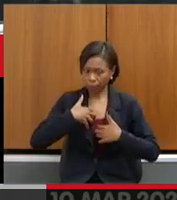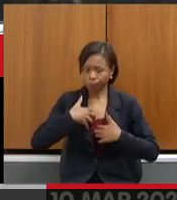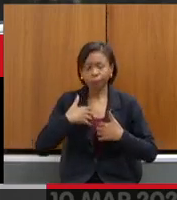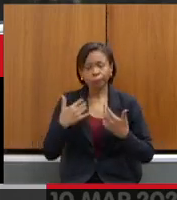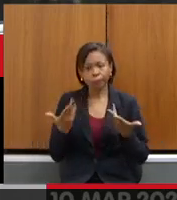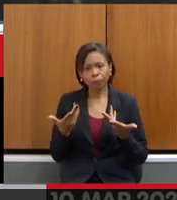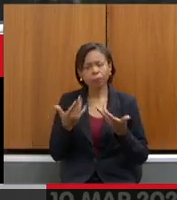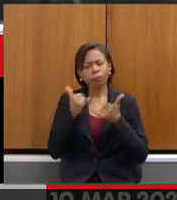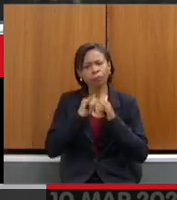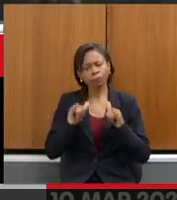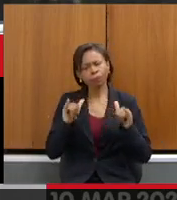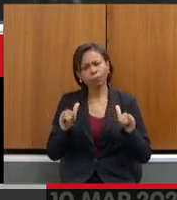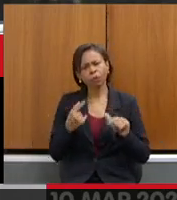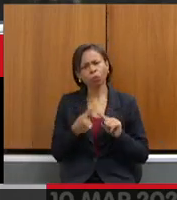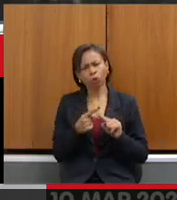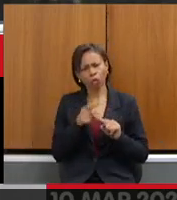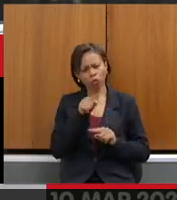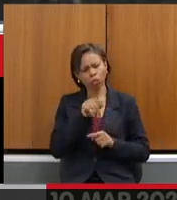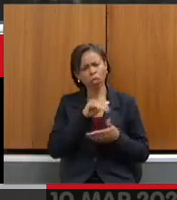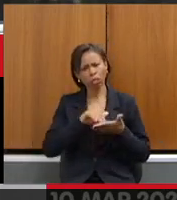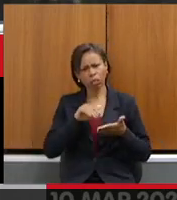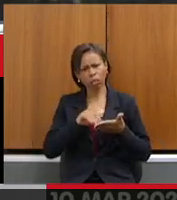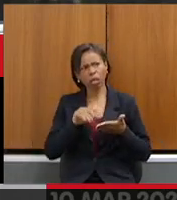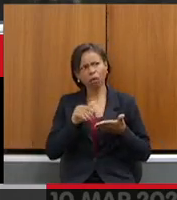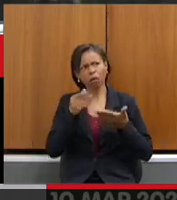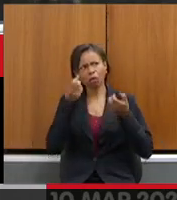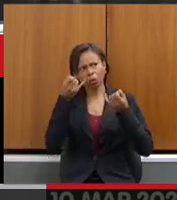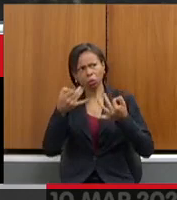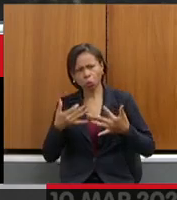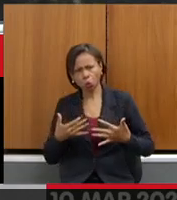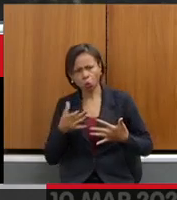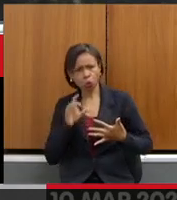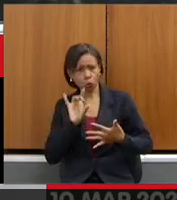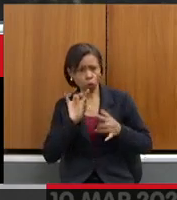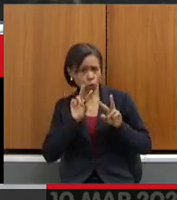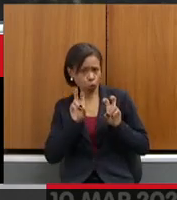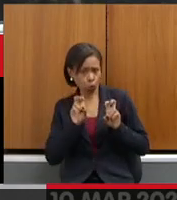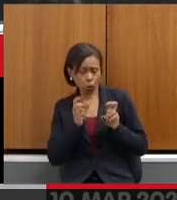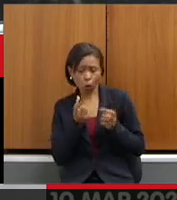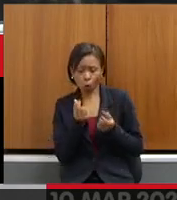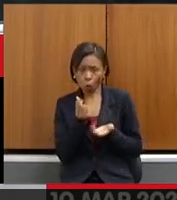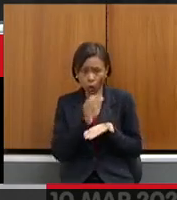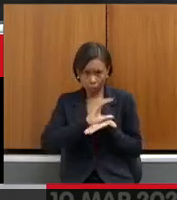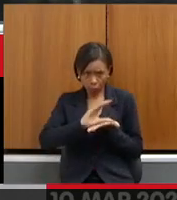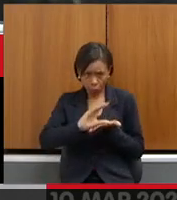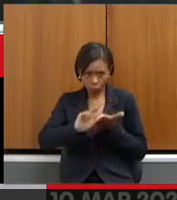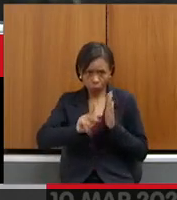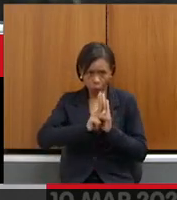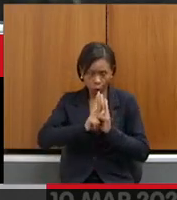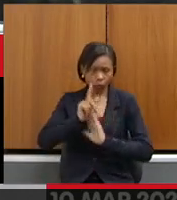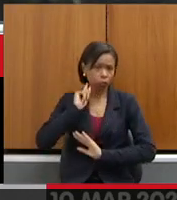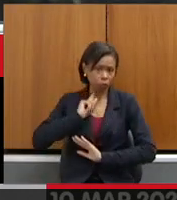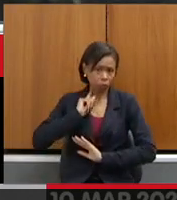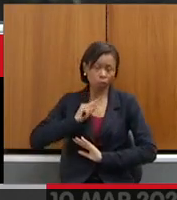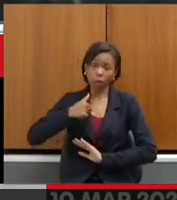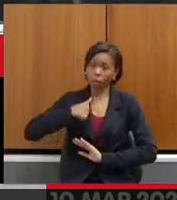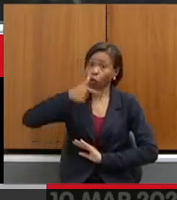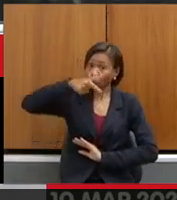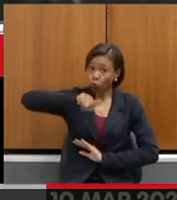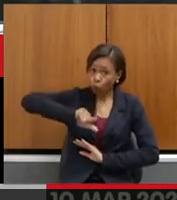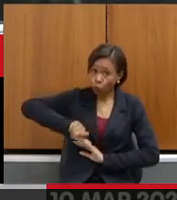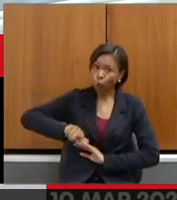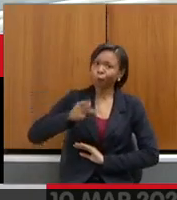que vossa excelência comentou com relação aos recursos do estado e eu trago aqui mais uma vez vários deputados que o antecederam